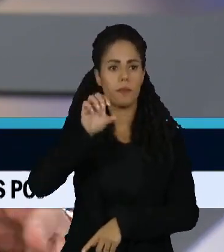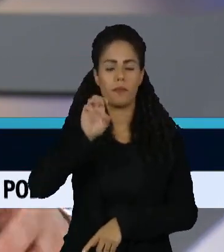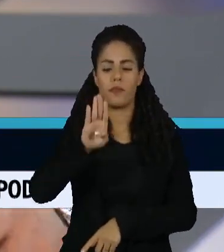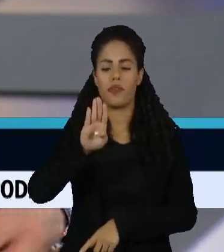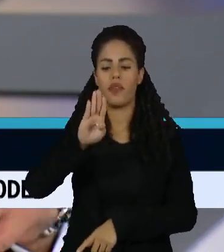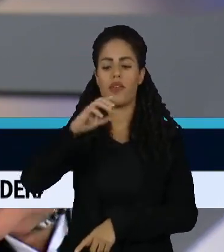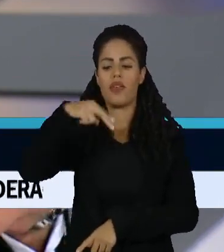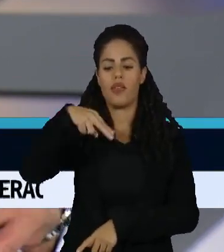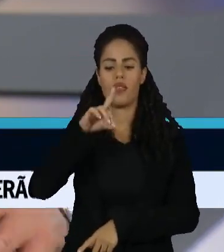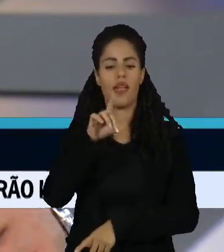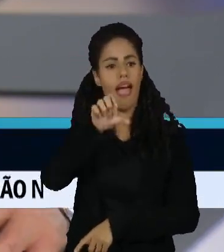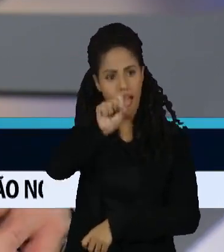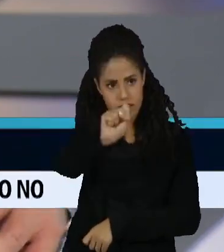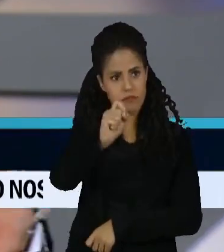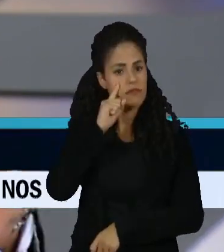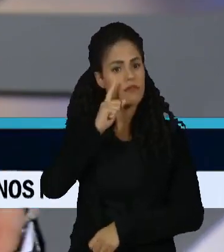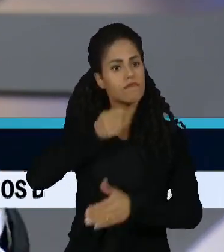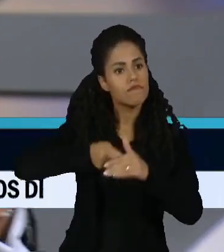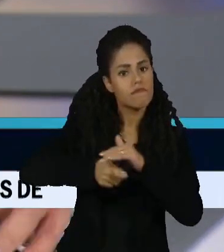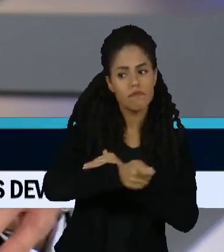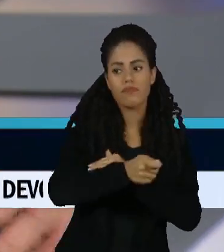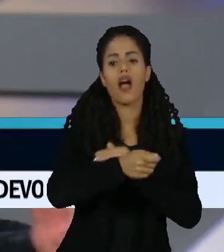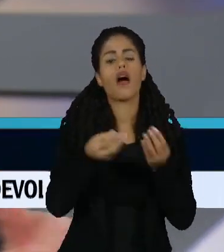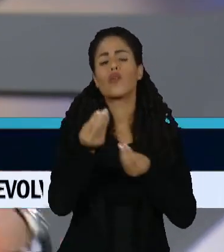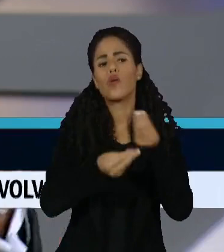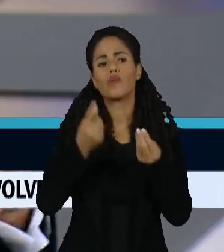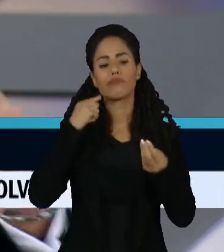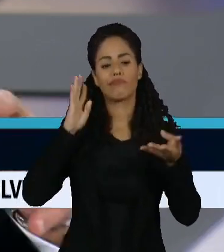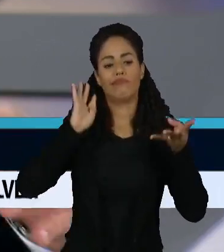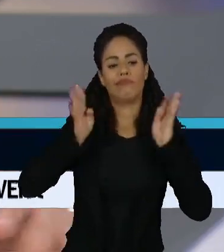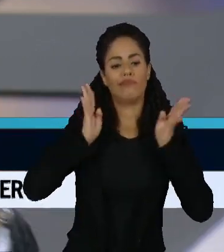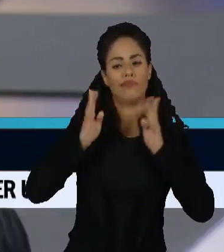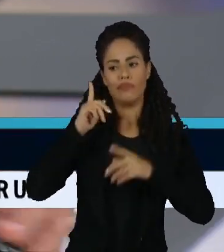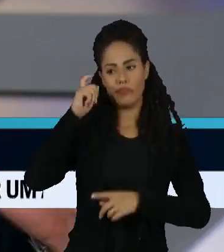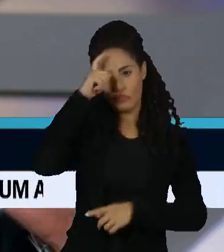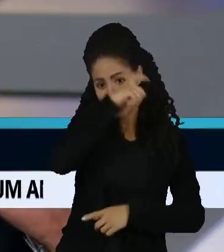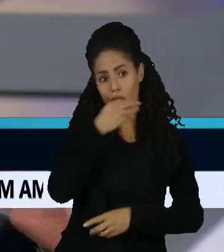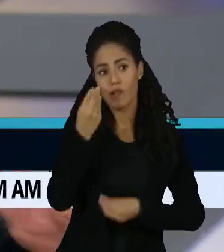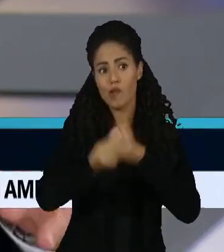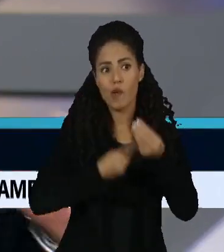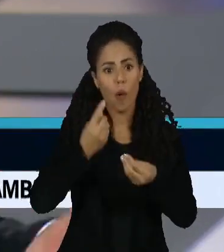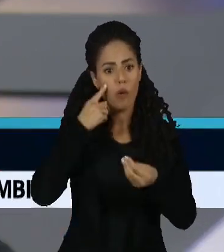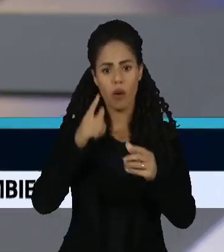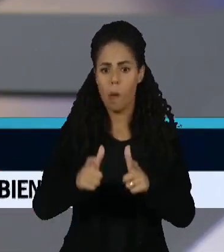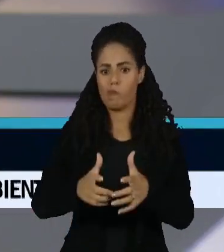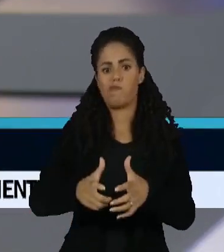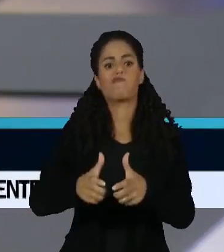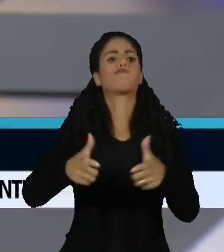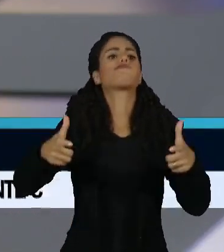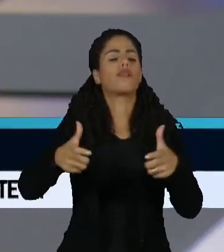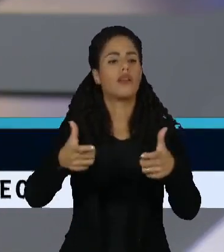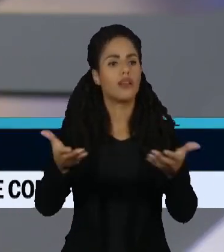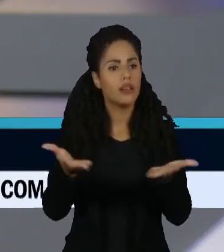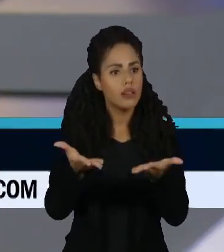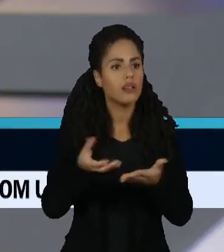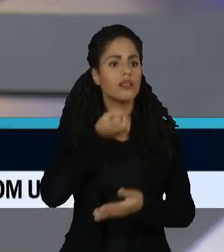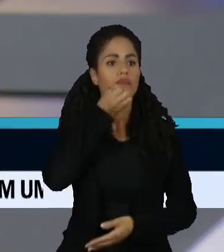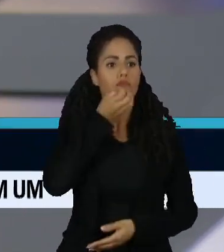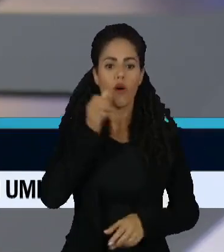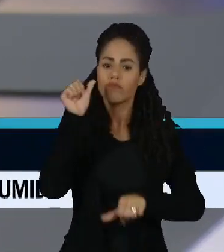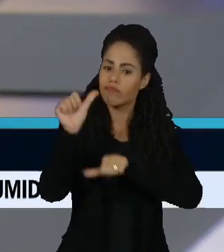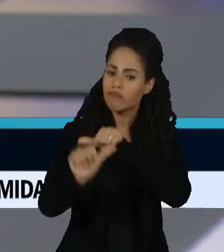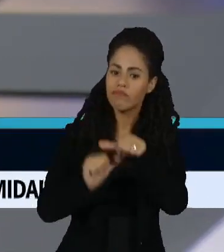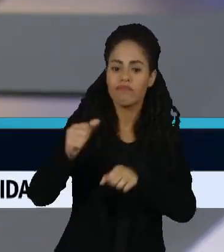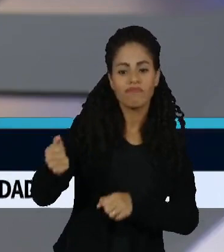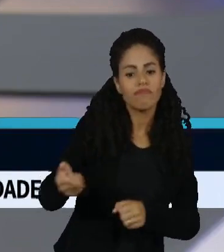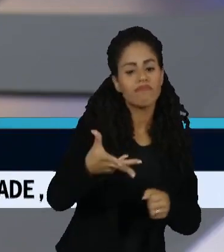incentivo e um financiamento de caminhões e frotas, assim, e máquinas também, enormes. Tomou. A grande renovação da